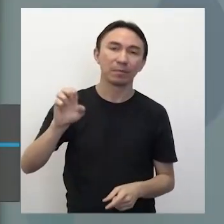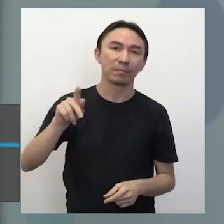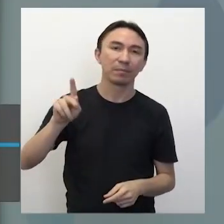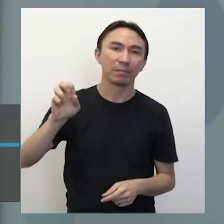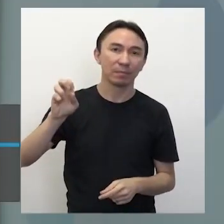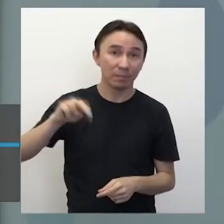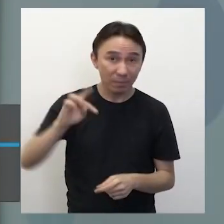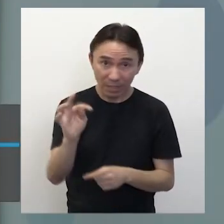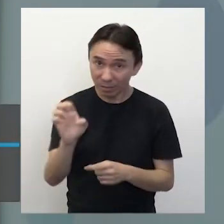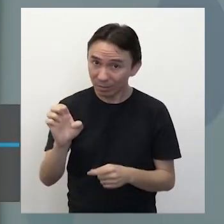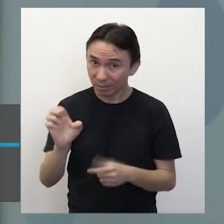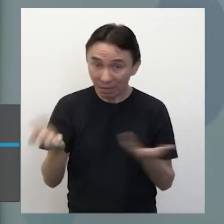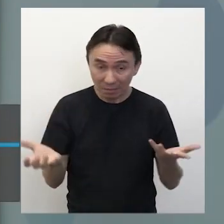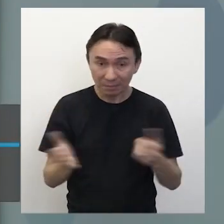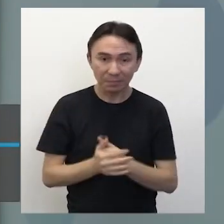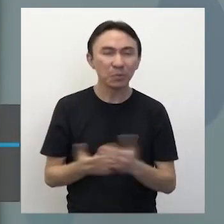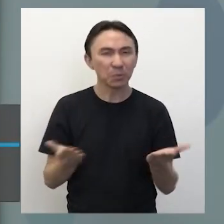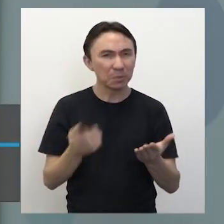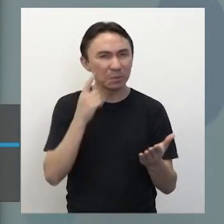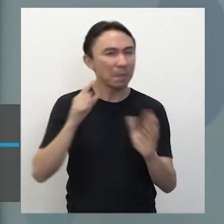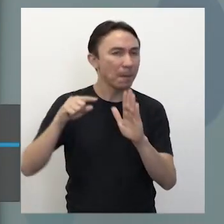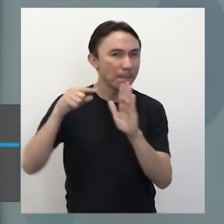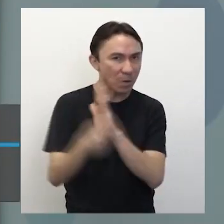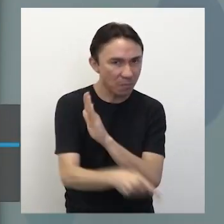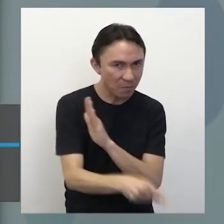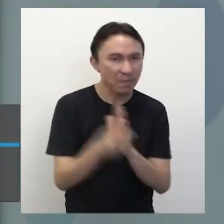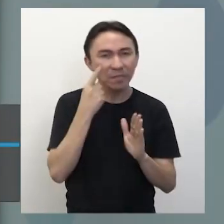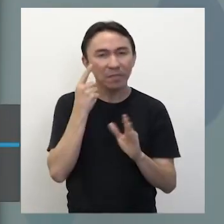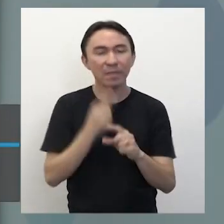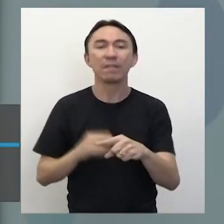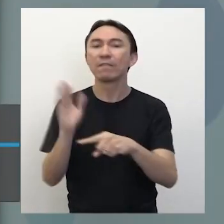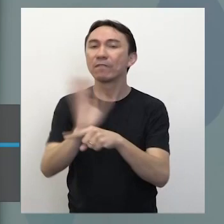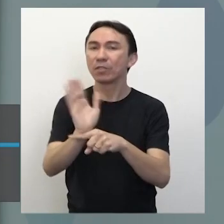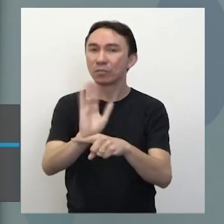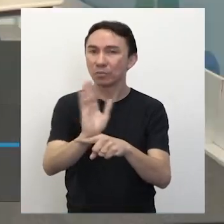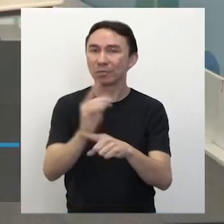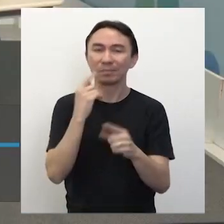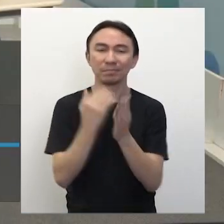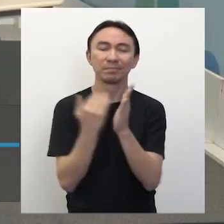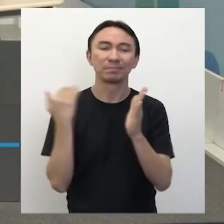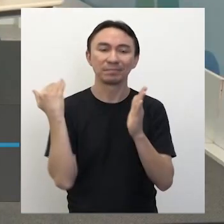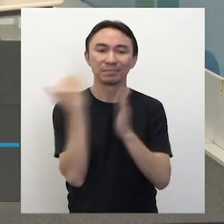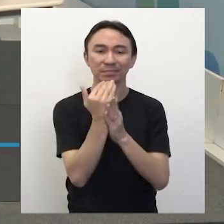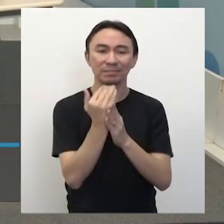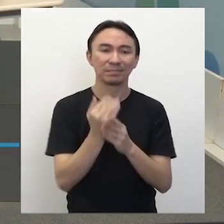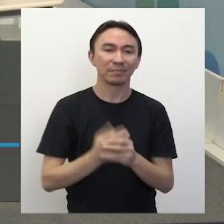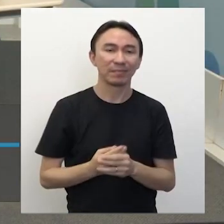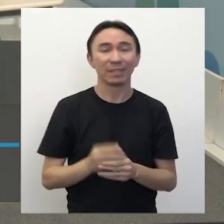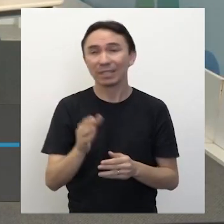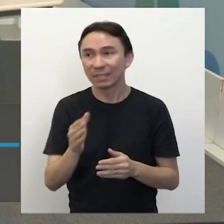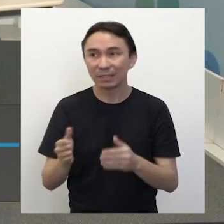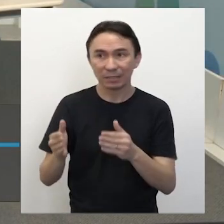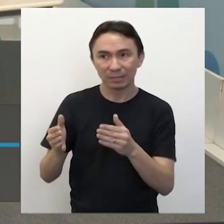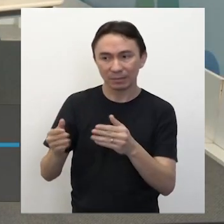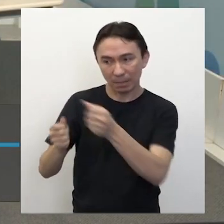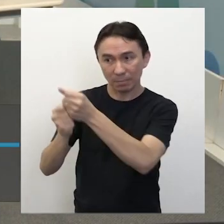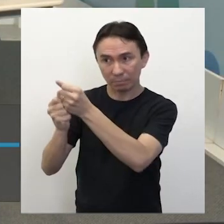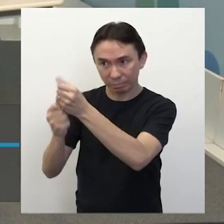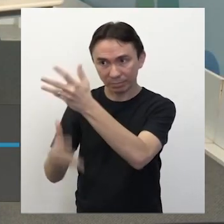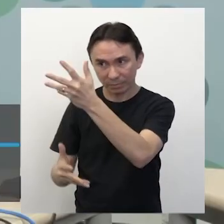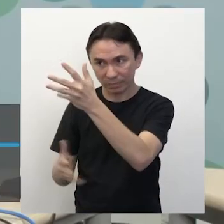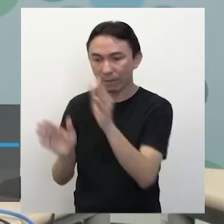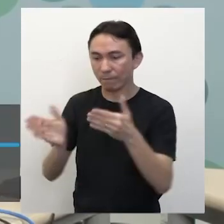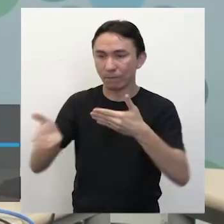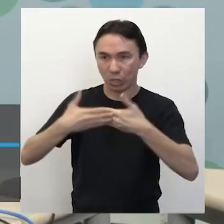mais nesse assunto, vamos para a segunda parte deste vídeo bem legal. Eu ia pedir para fechar o chat enquanto soltar o vídeo, porque